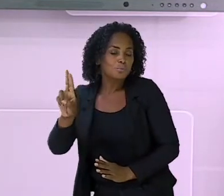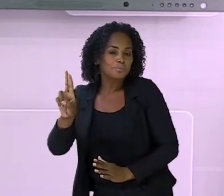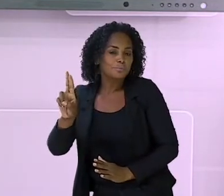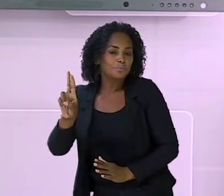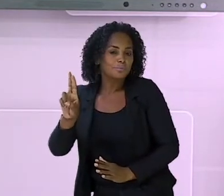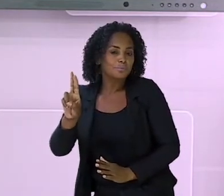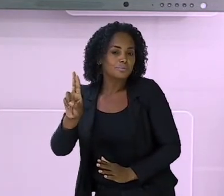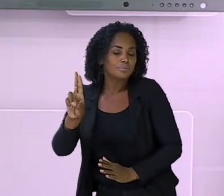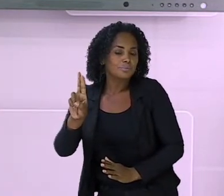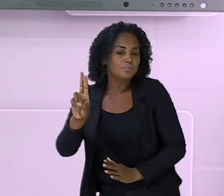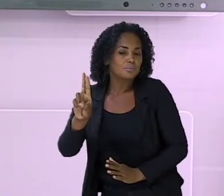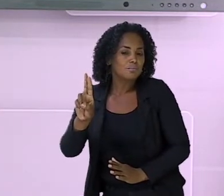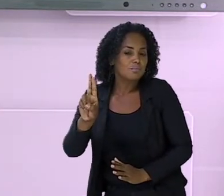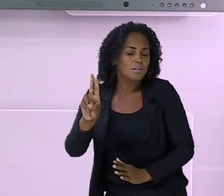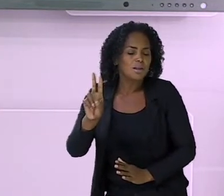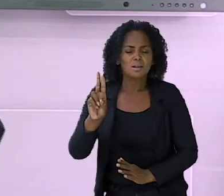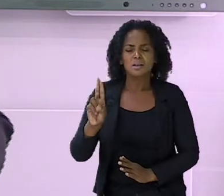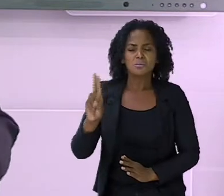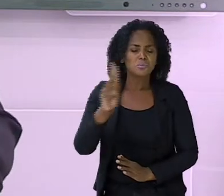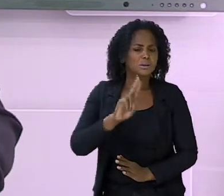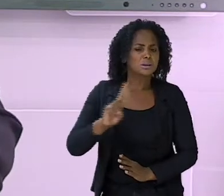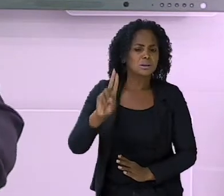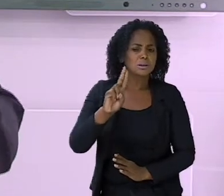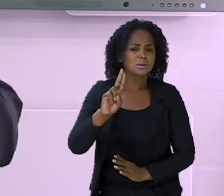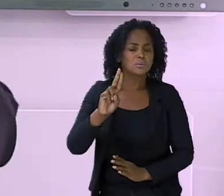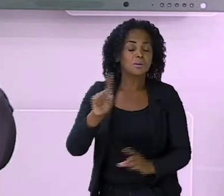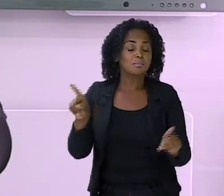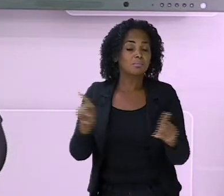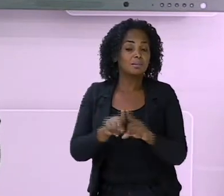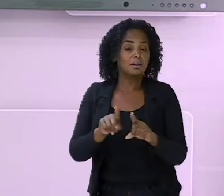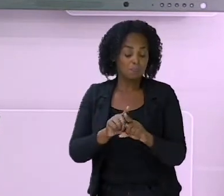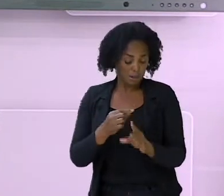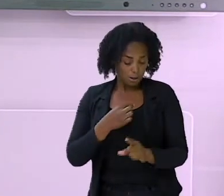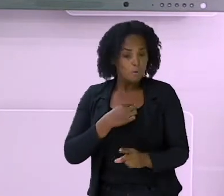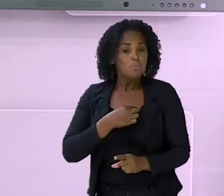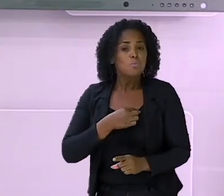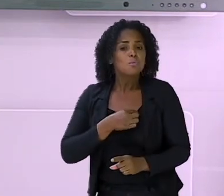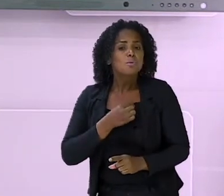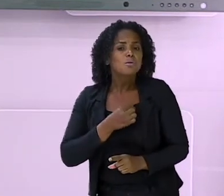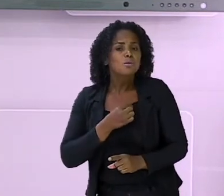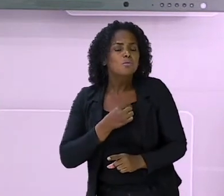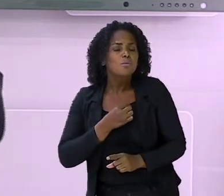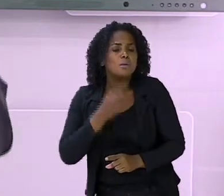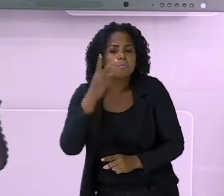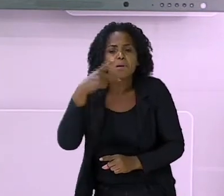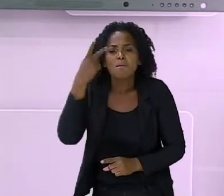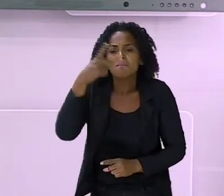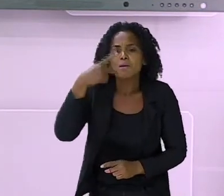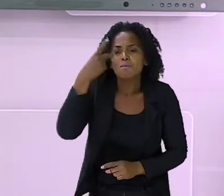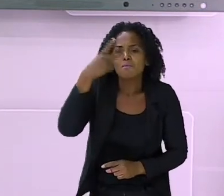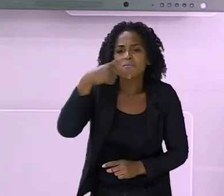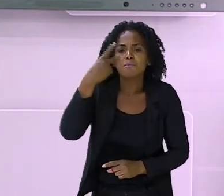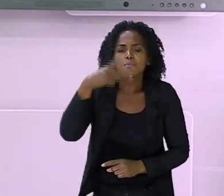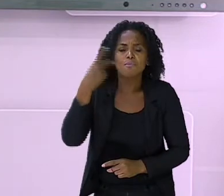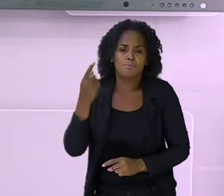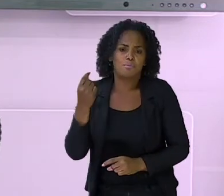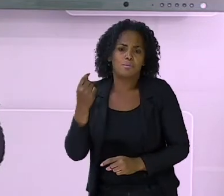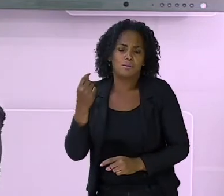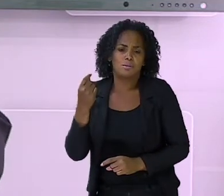é um substantivo. Então, substantivo, revendo, é tudo aquilo que